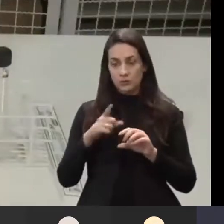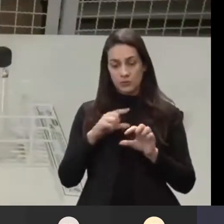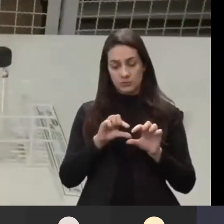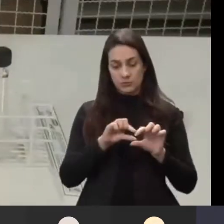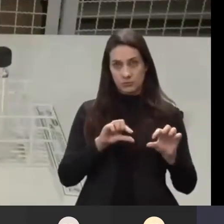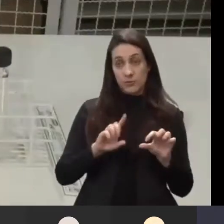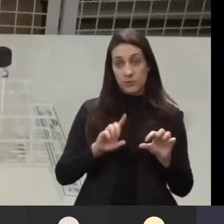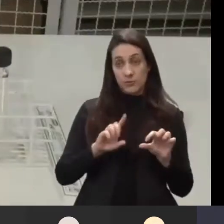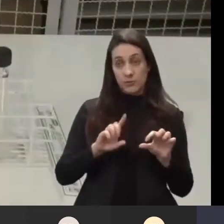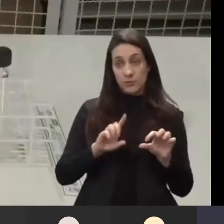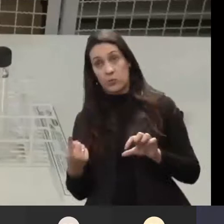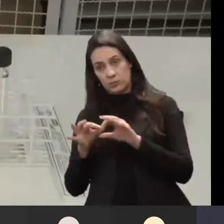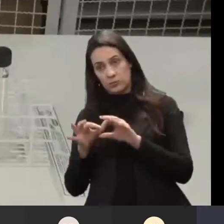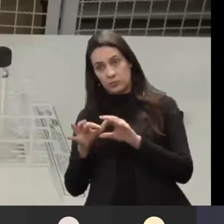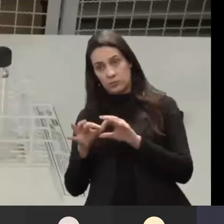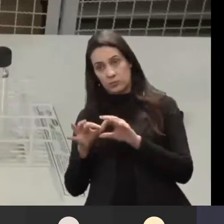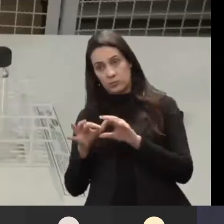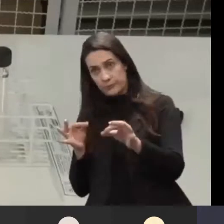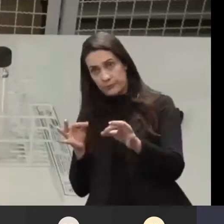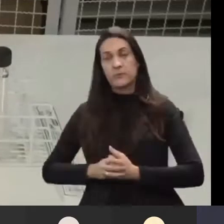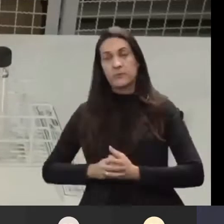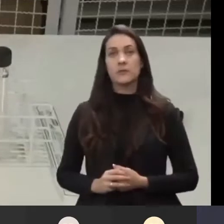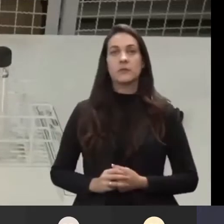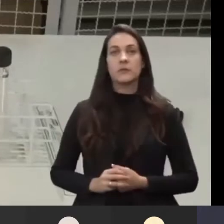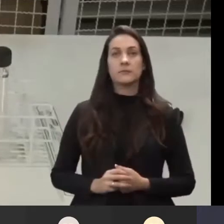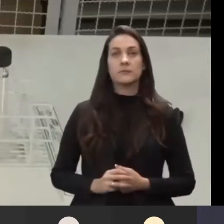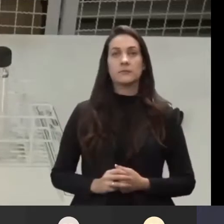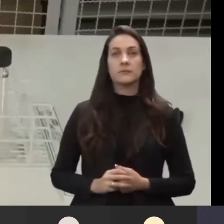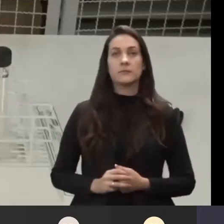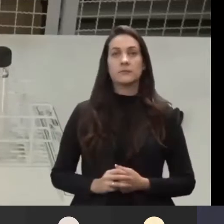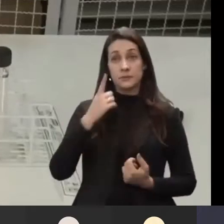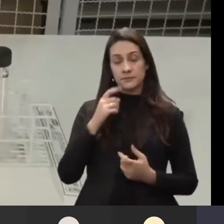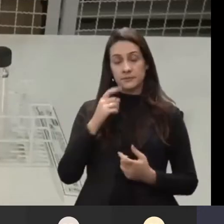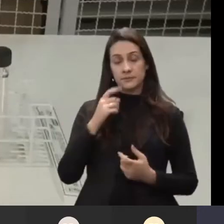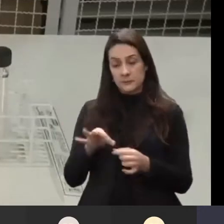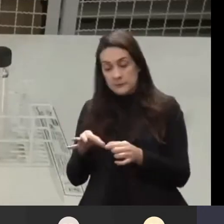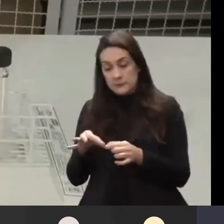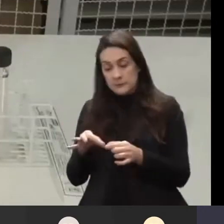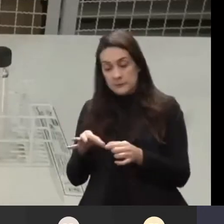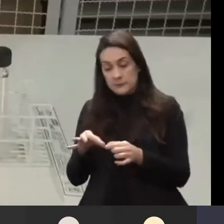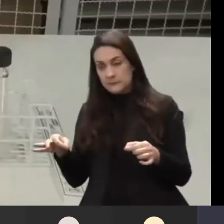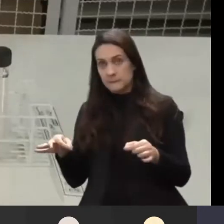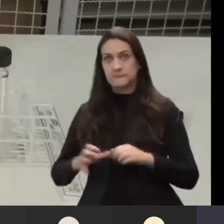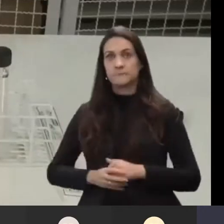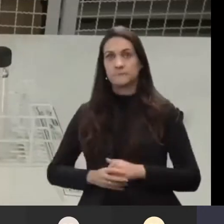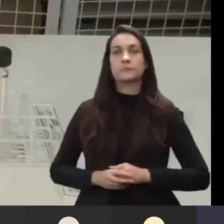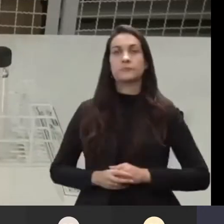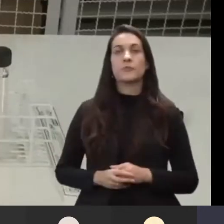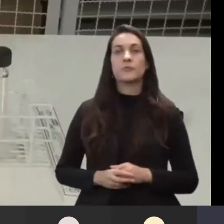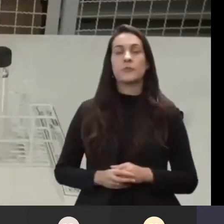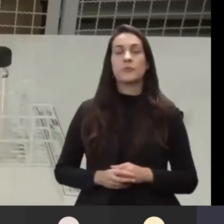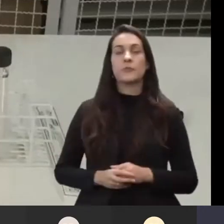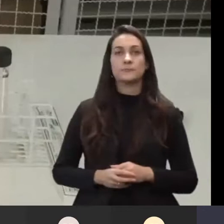uma marcação de qual é o lado que você precisa abrir. E aí você procura o lado e abre pelo lado